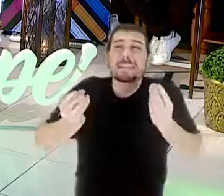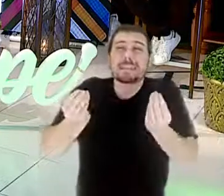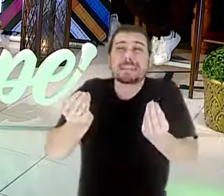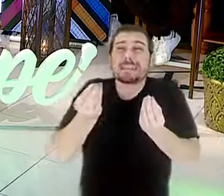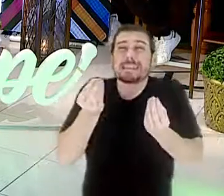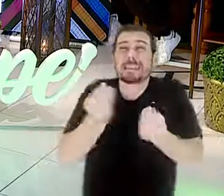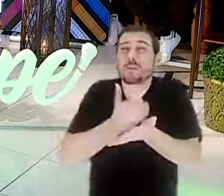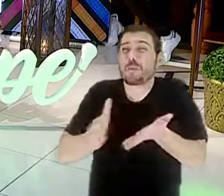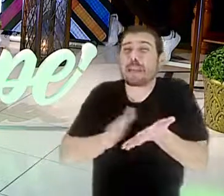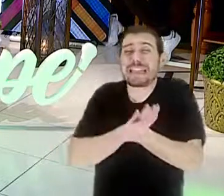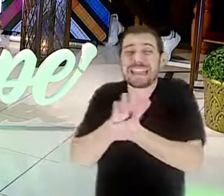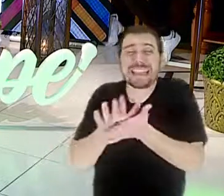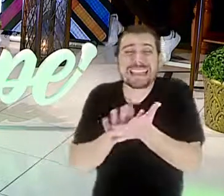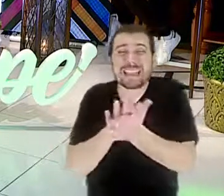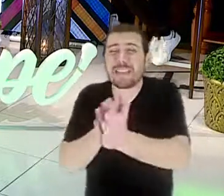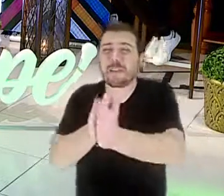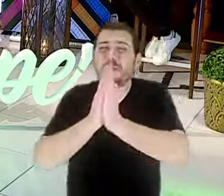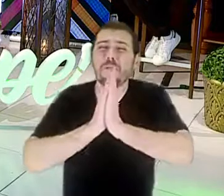Estou